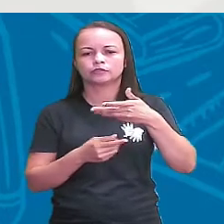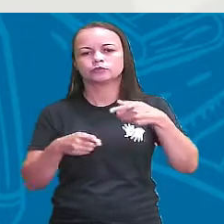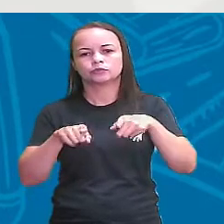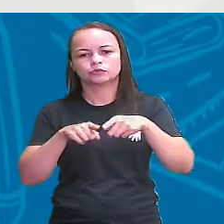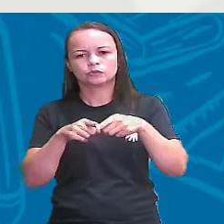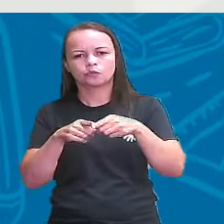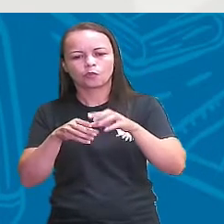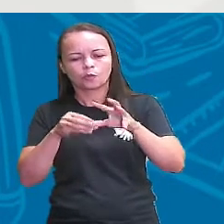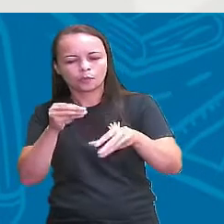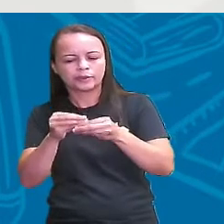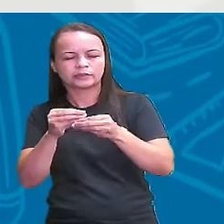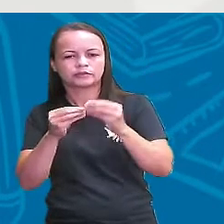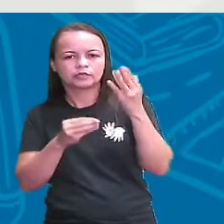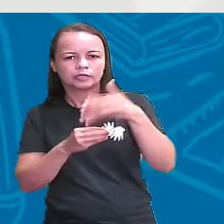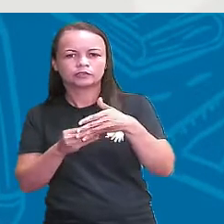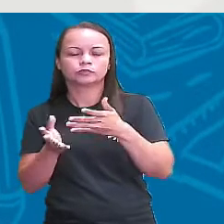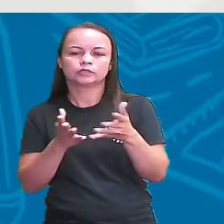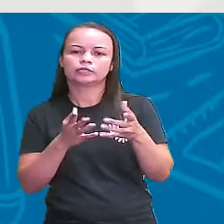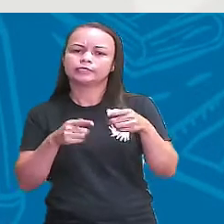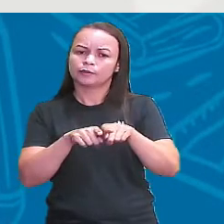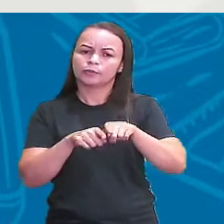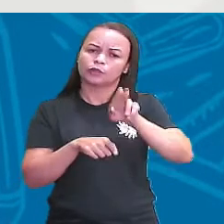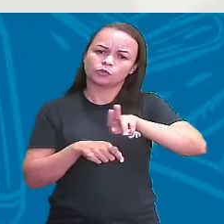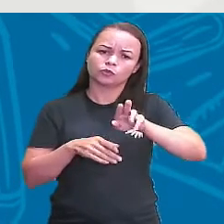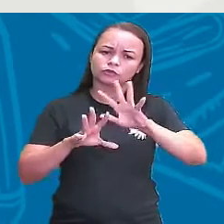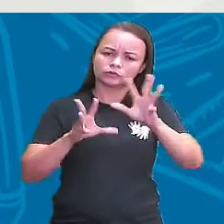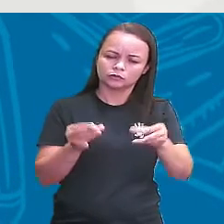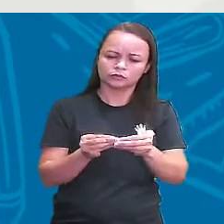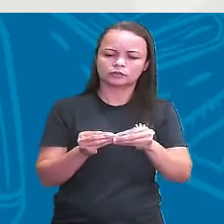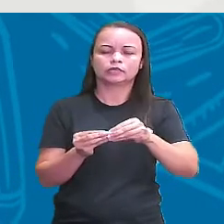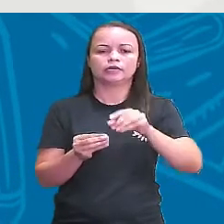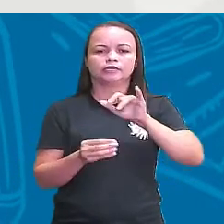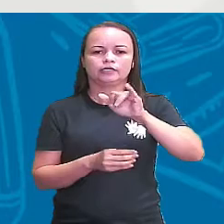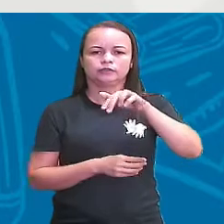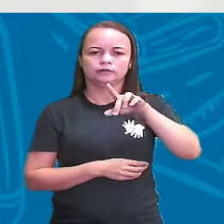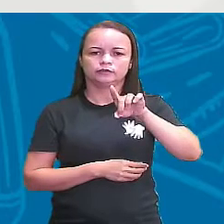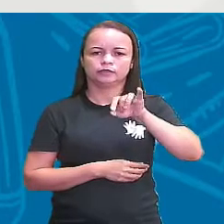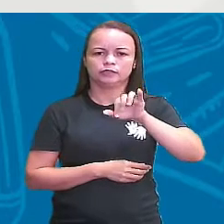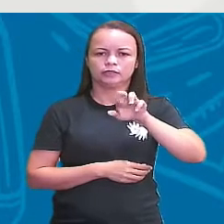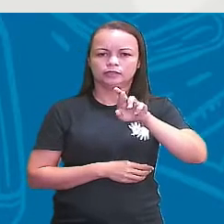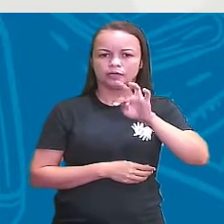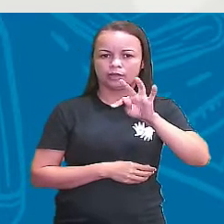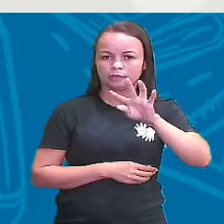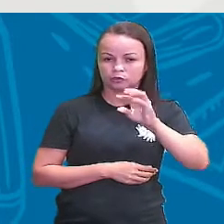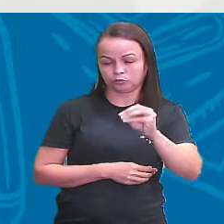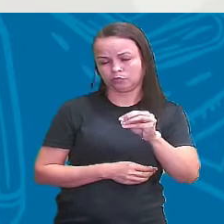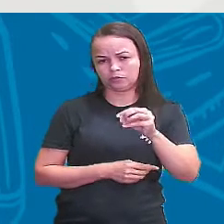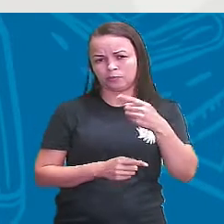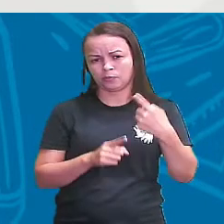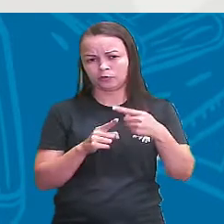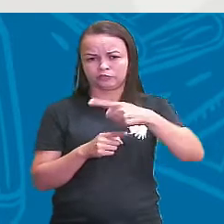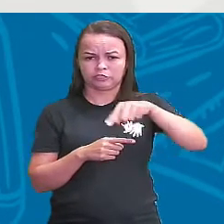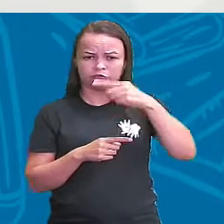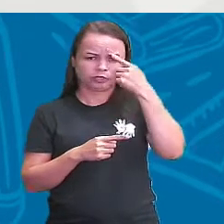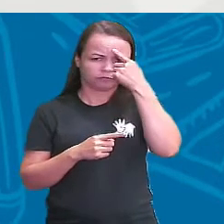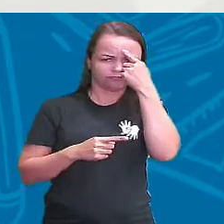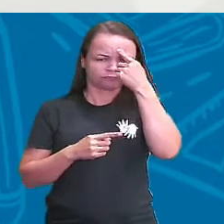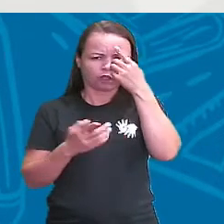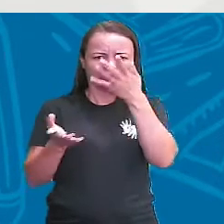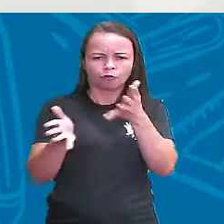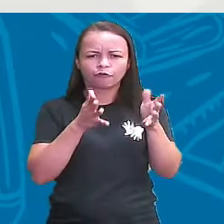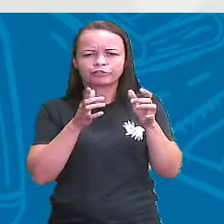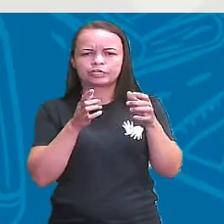diretos e use os pronomes de complemento indireto com os complementos indiretos, porque aí você não fica na dúvida se está certo ou se está errado, se